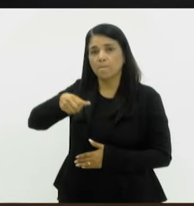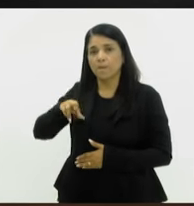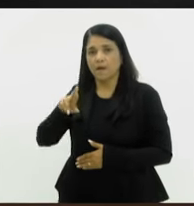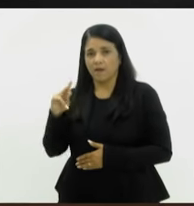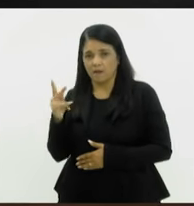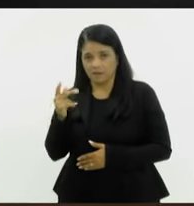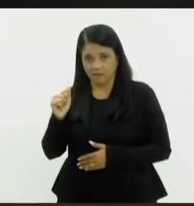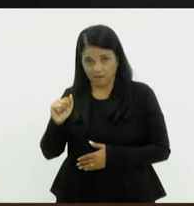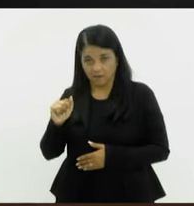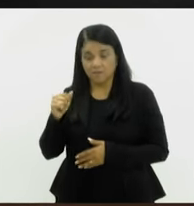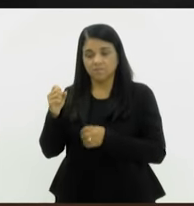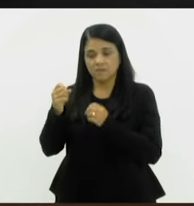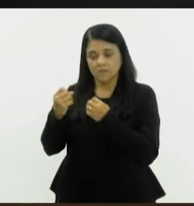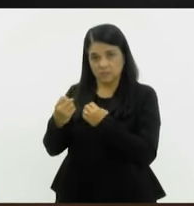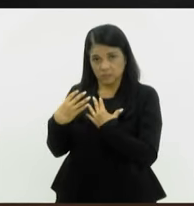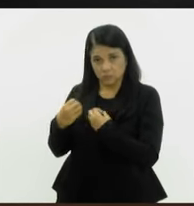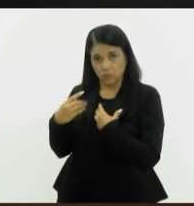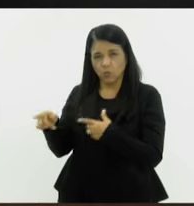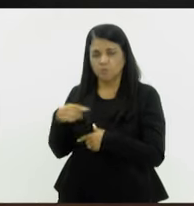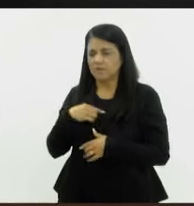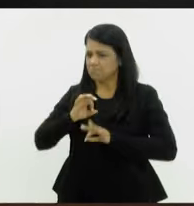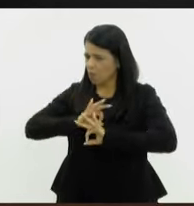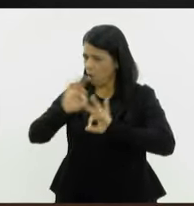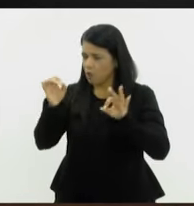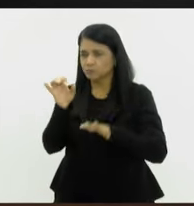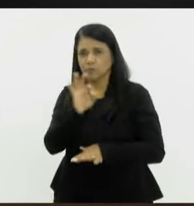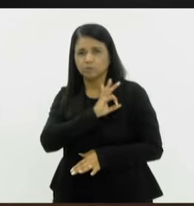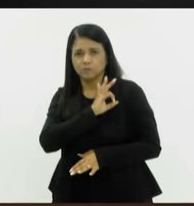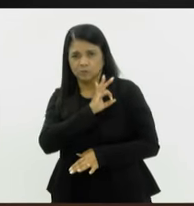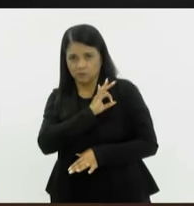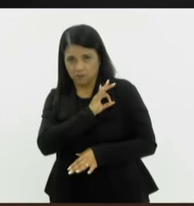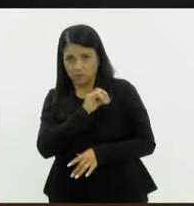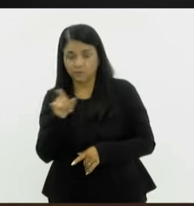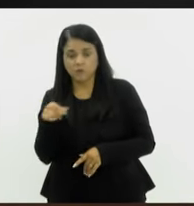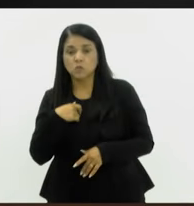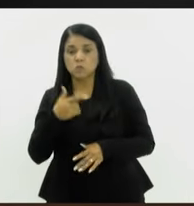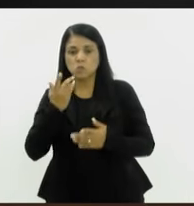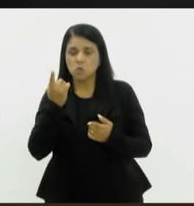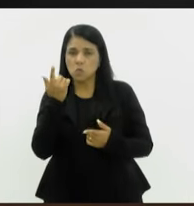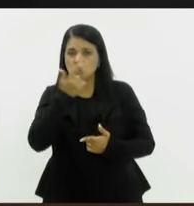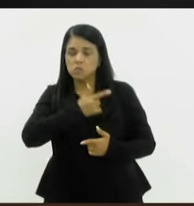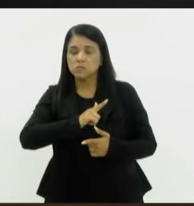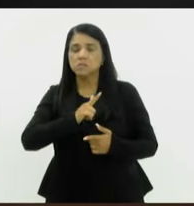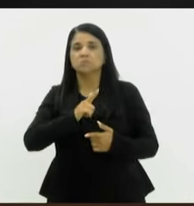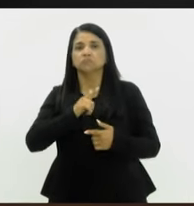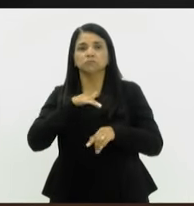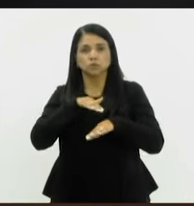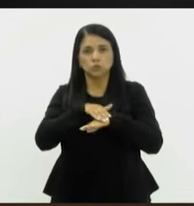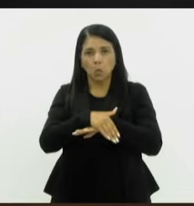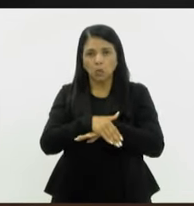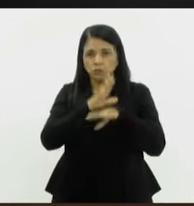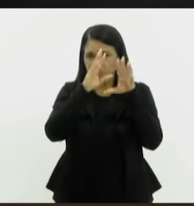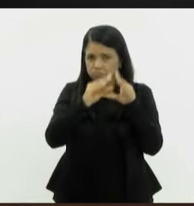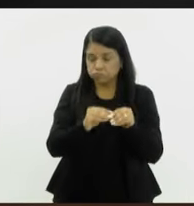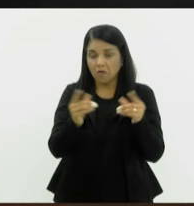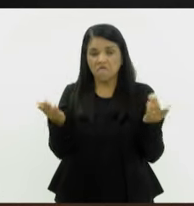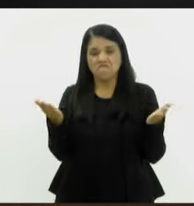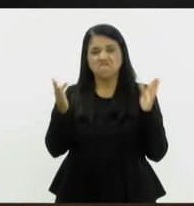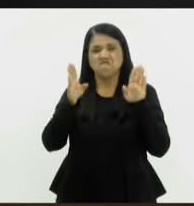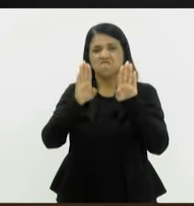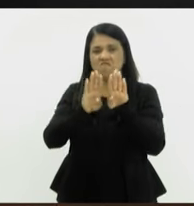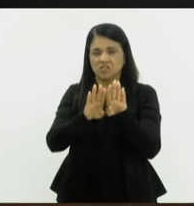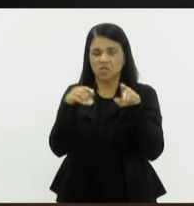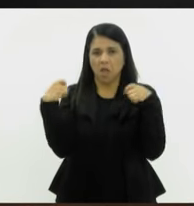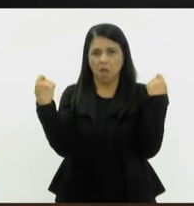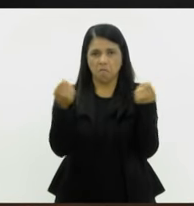como uma excelente policial civil e nós conseguimos naquela mesma noite lacrar a boate por uma falha que ela vinha já